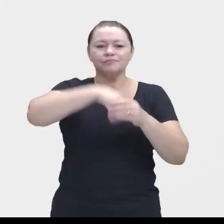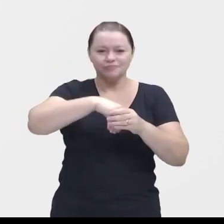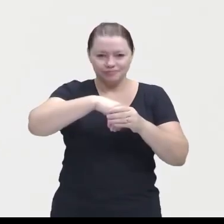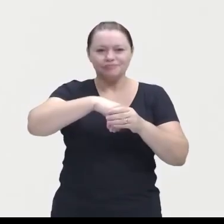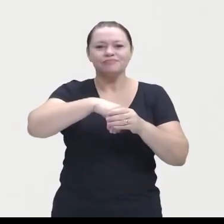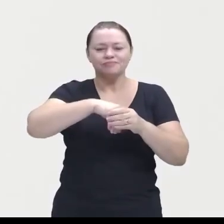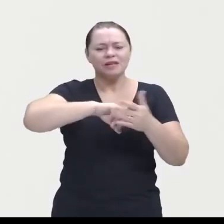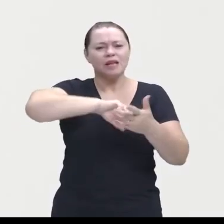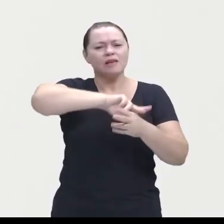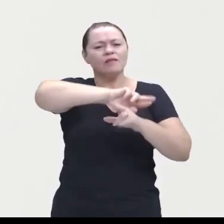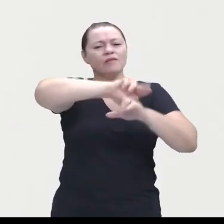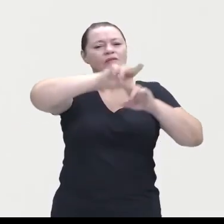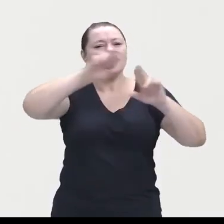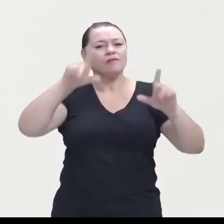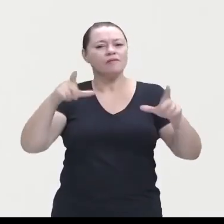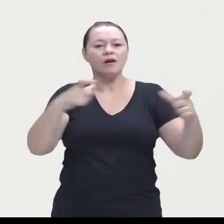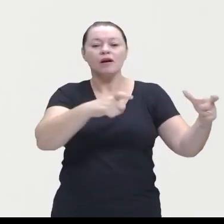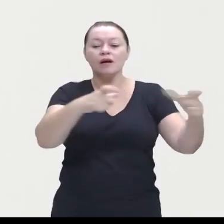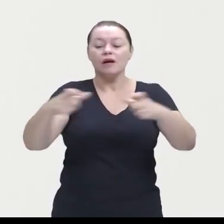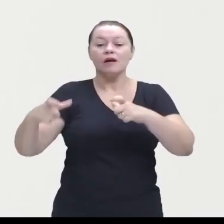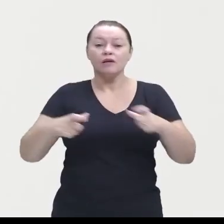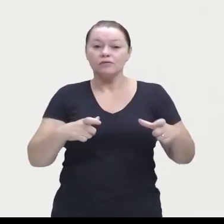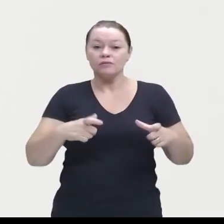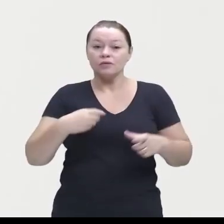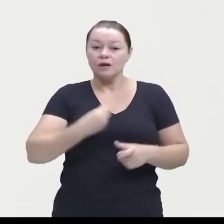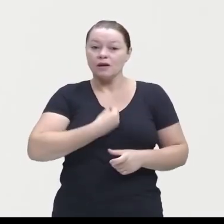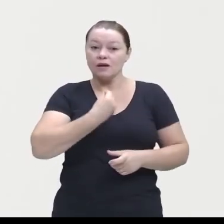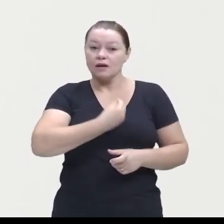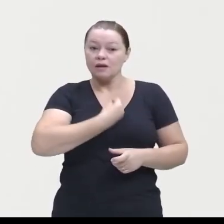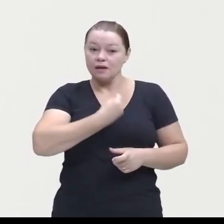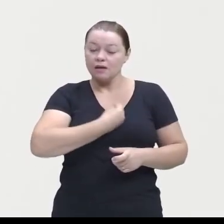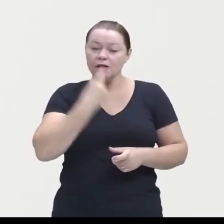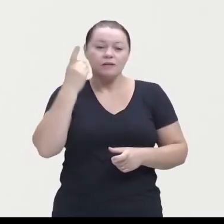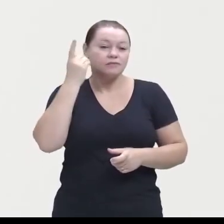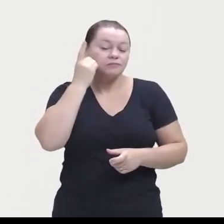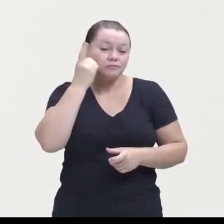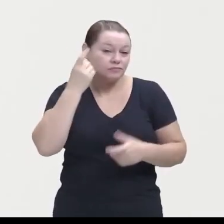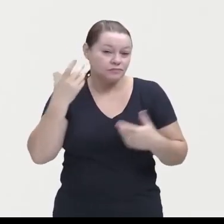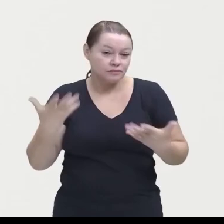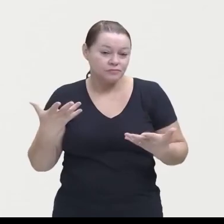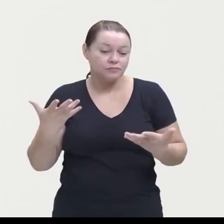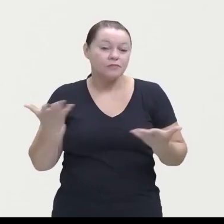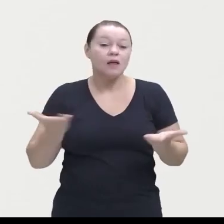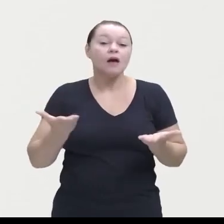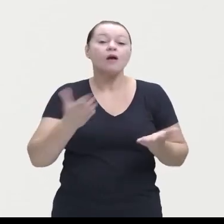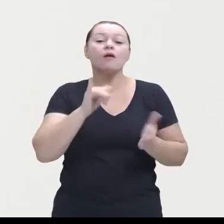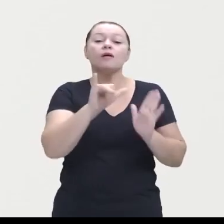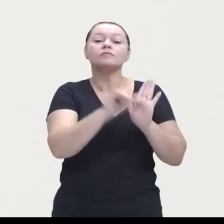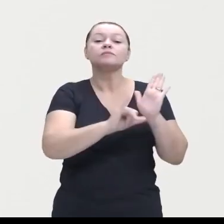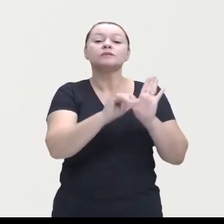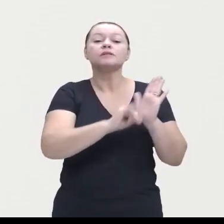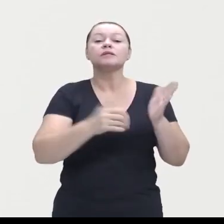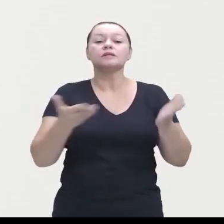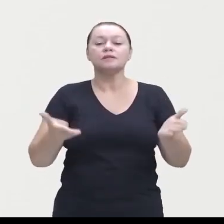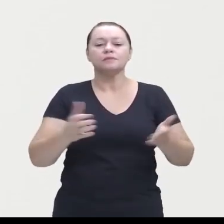em vários lugares do nosso dia a dia. Veja agora esses exemplos.